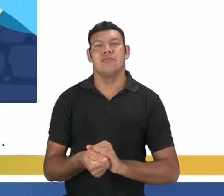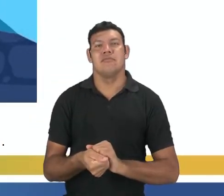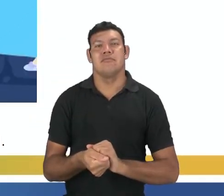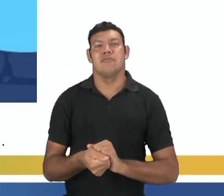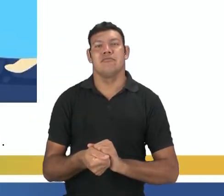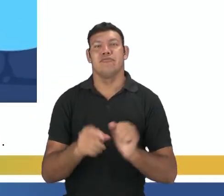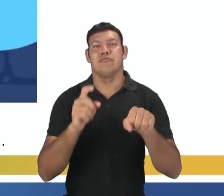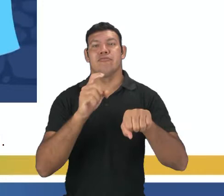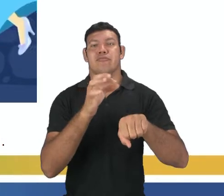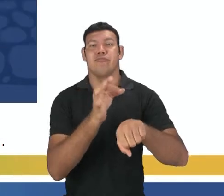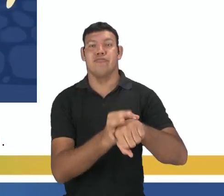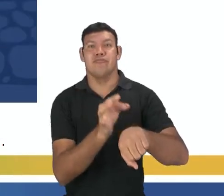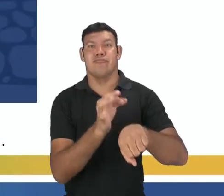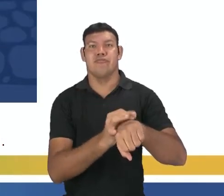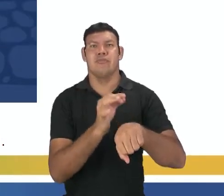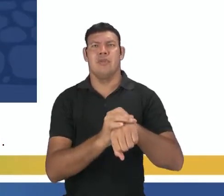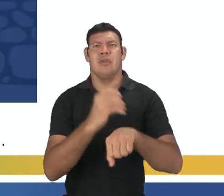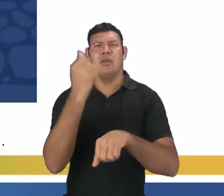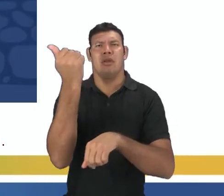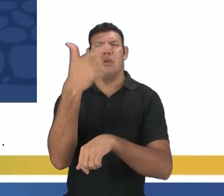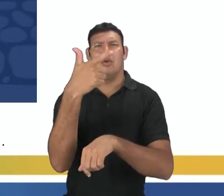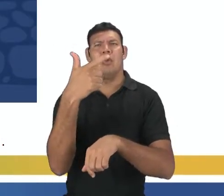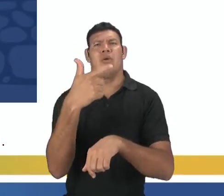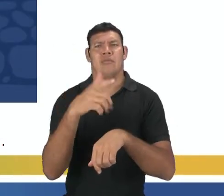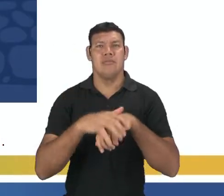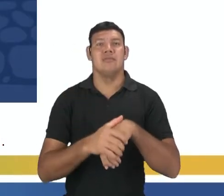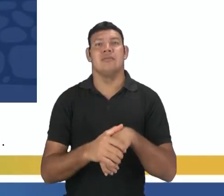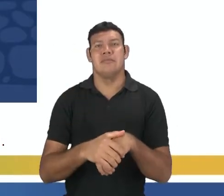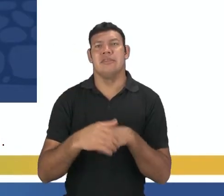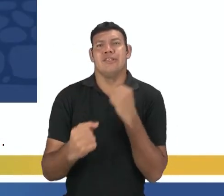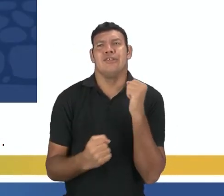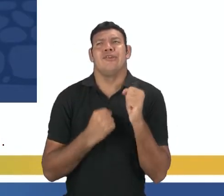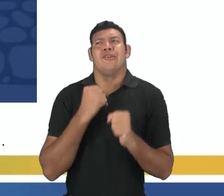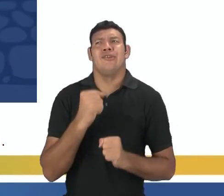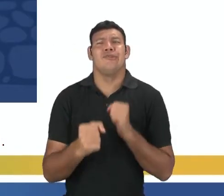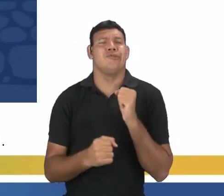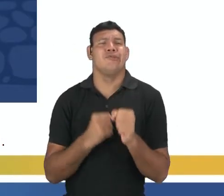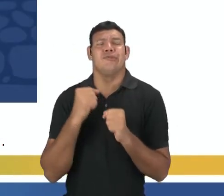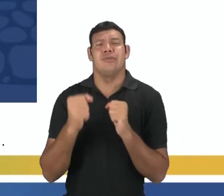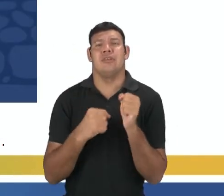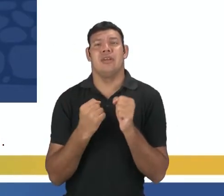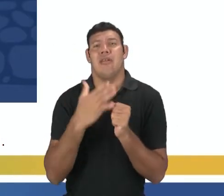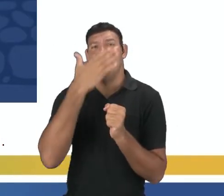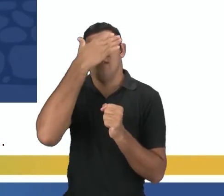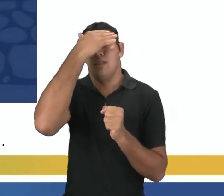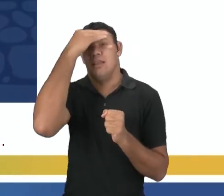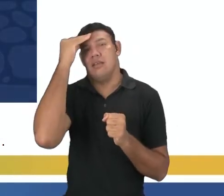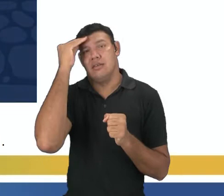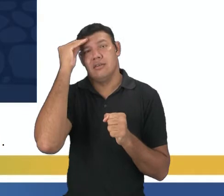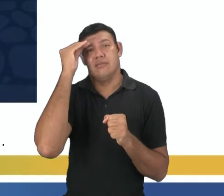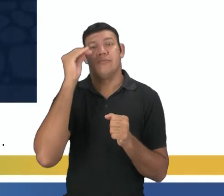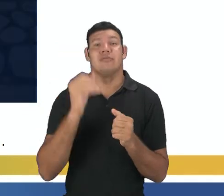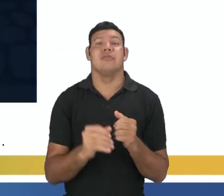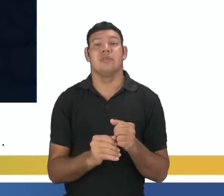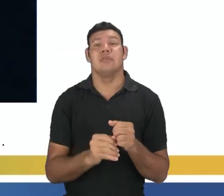Quando o relógio bateu meia-noite, Cinderela correu, deixando para trás seu sapatinho de cristal.